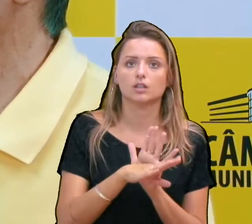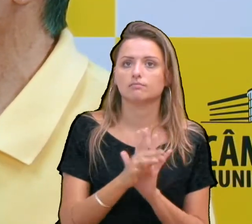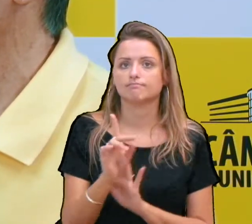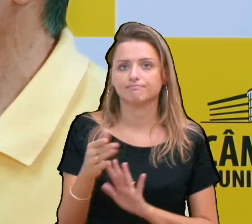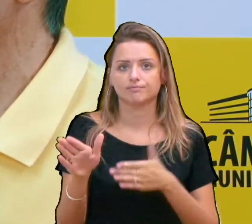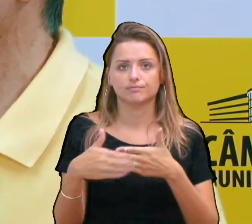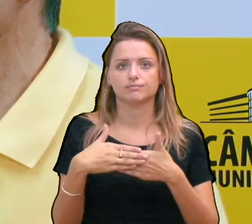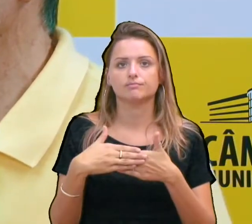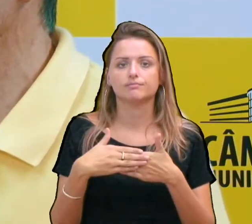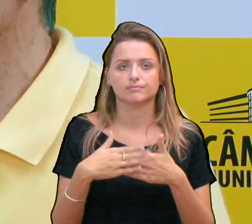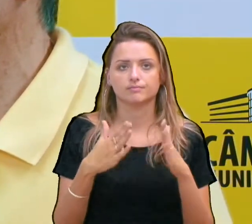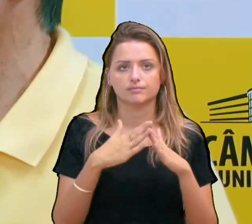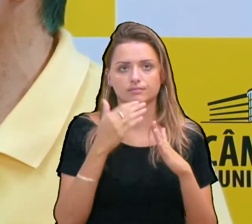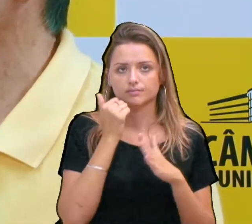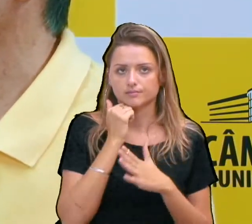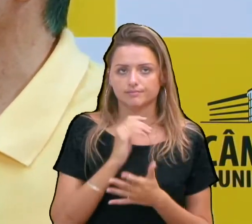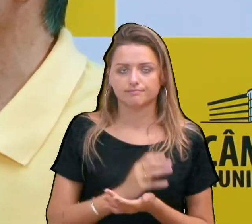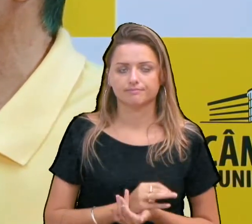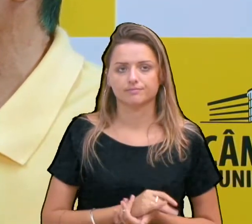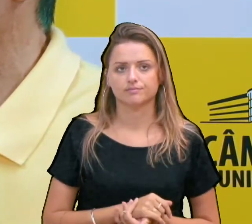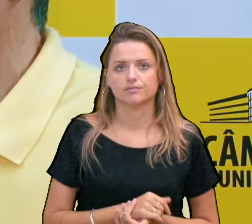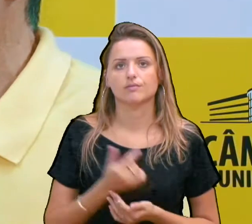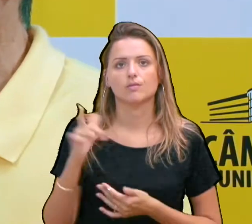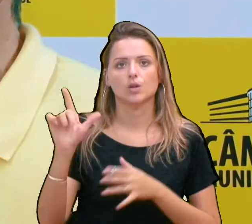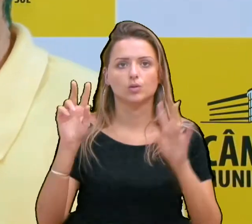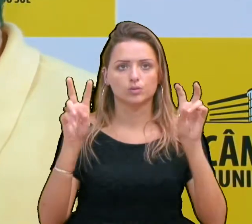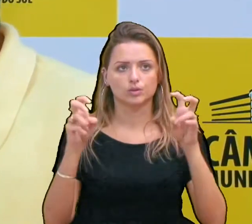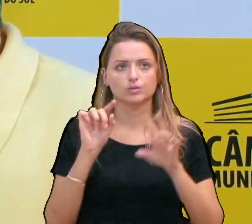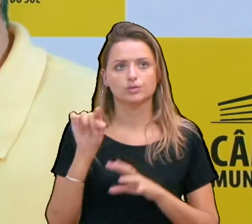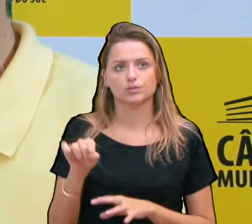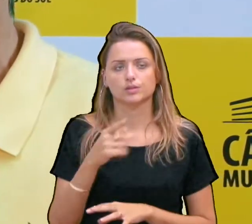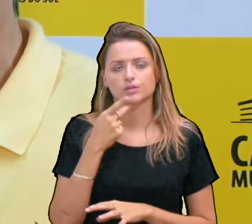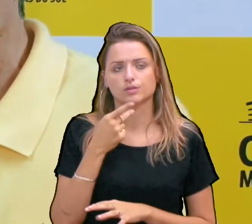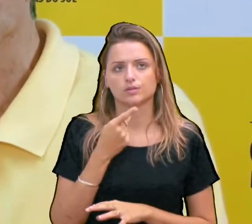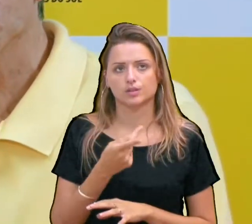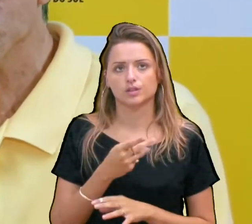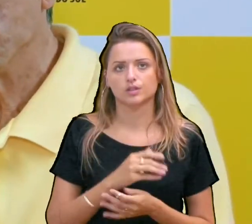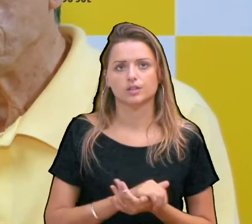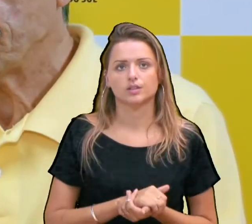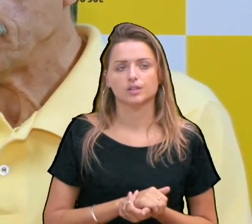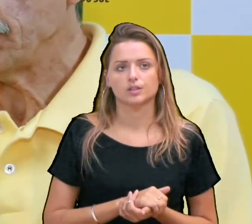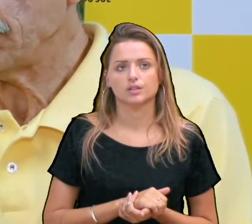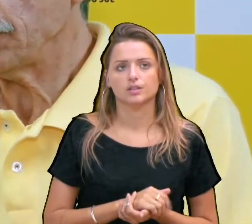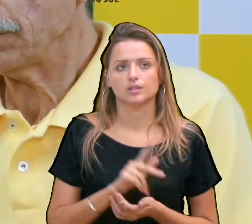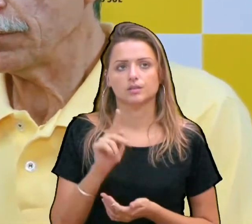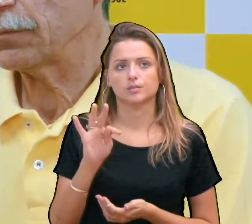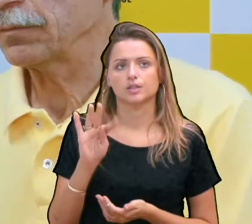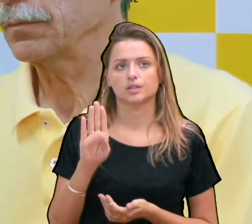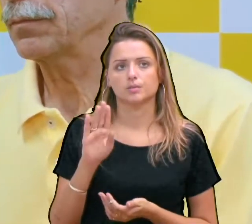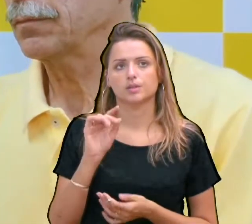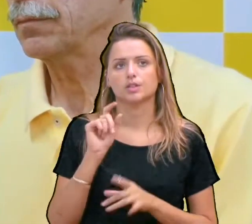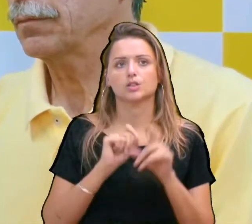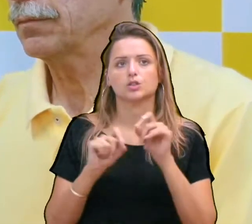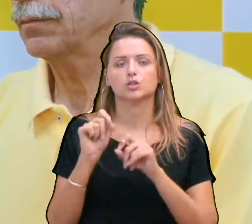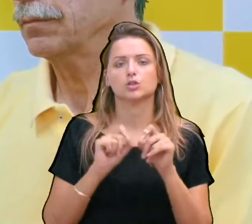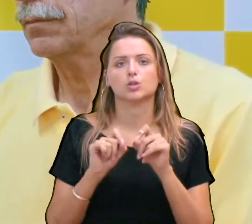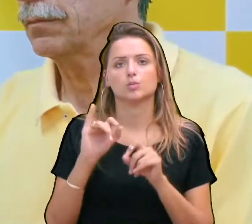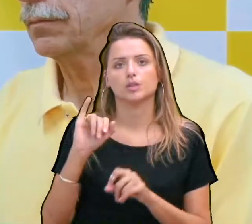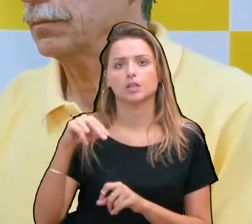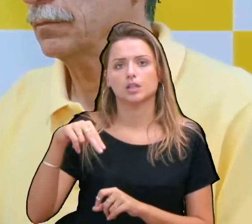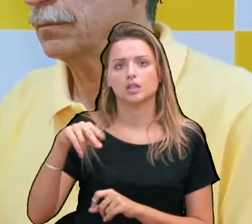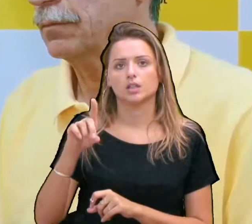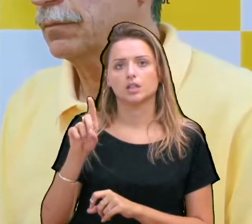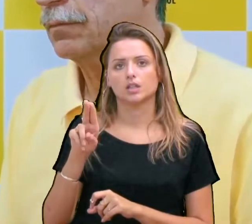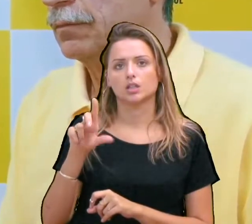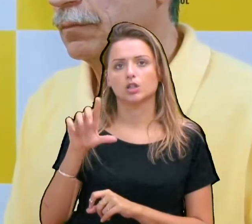com a cara na porta. Então, no mínimo isso. Outro assunto trazido pelo vereador Adiló de Domênico, do PTB, foi em relação ao indulto de Natal, que na